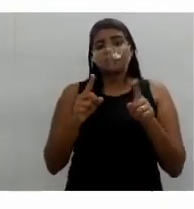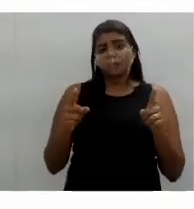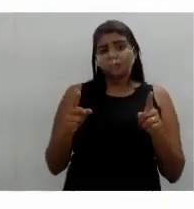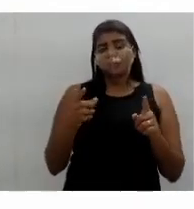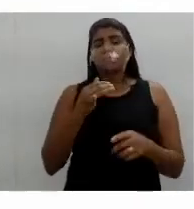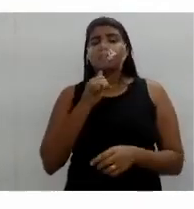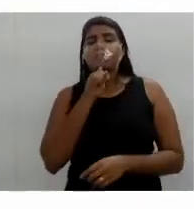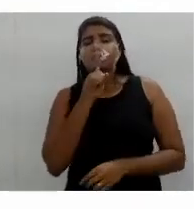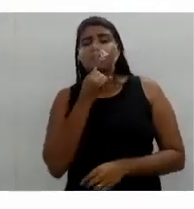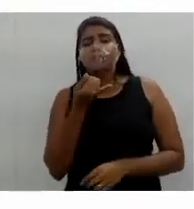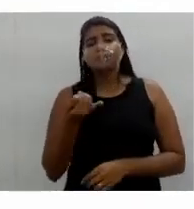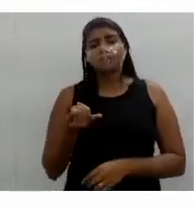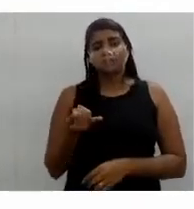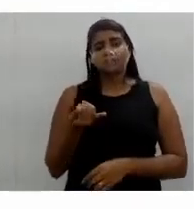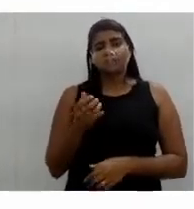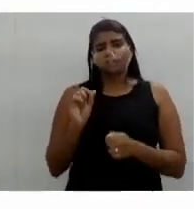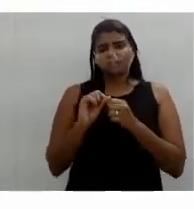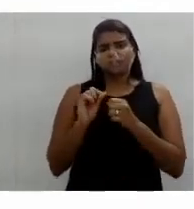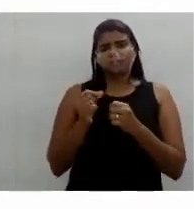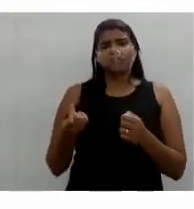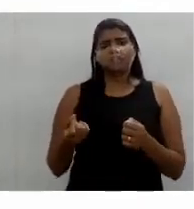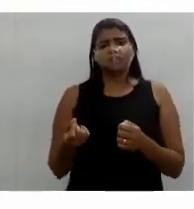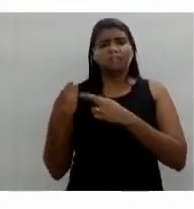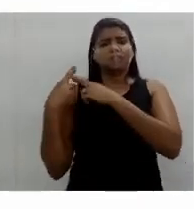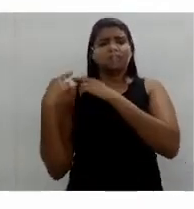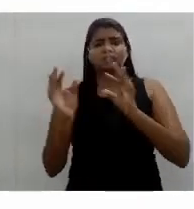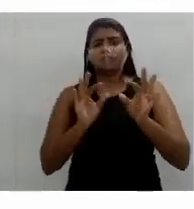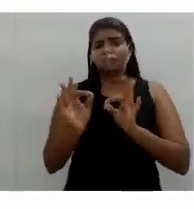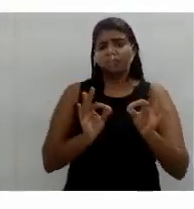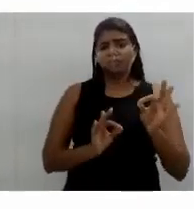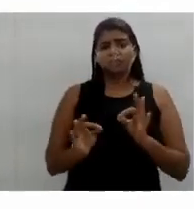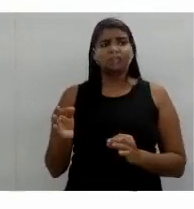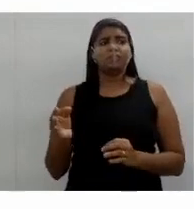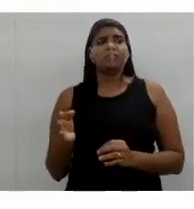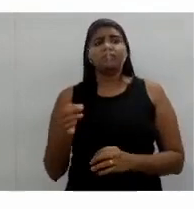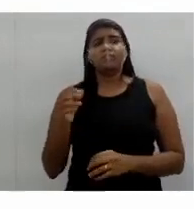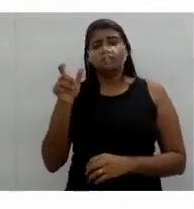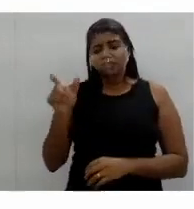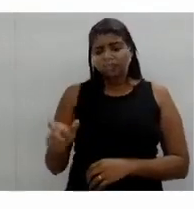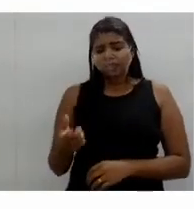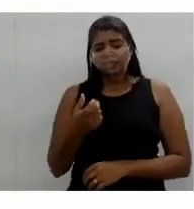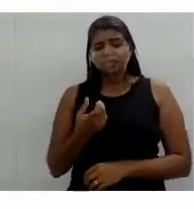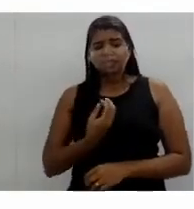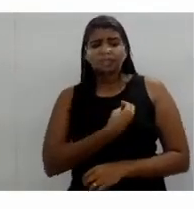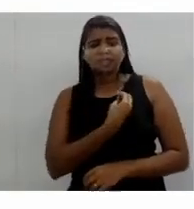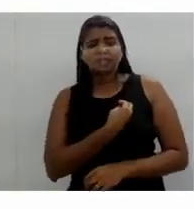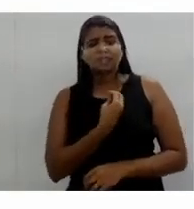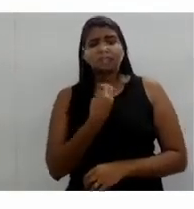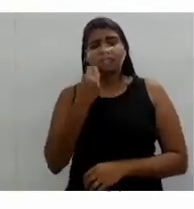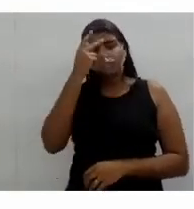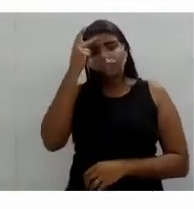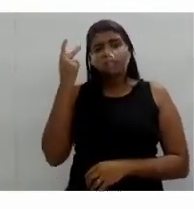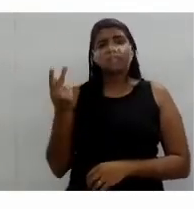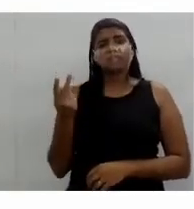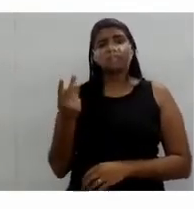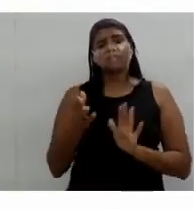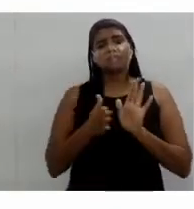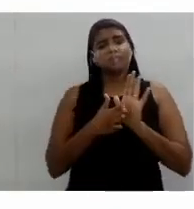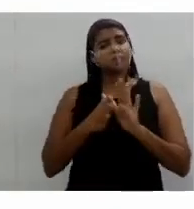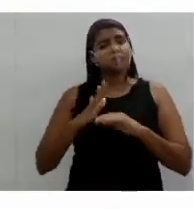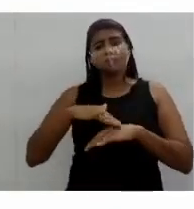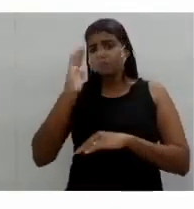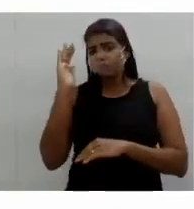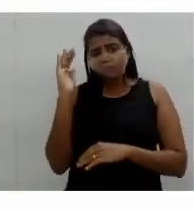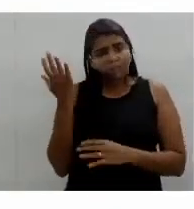seria primordial fazer uma missão tripulada para colocar em risco a vida dos astronautas sem um propósito maior,